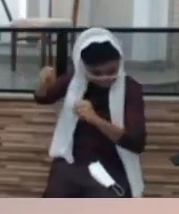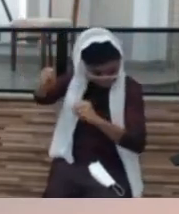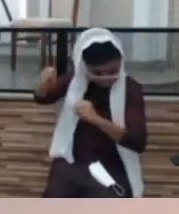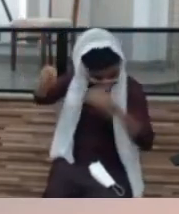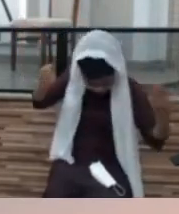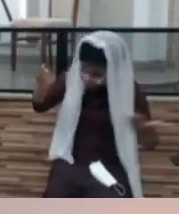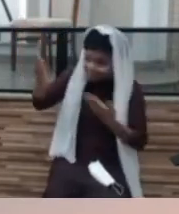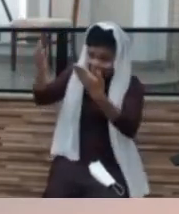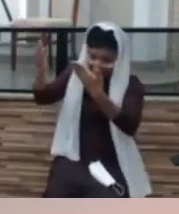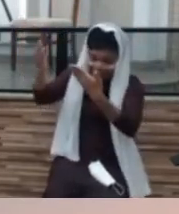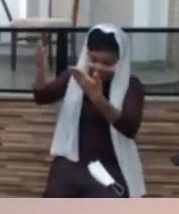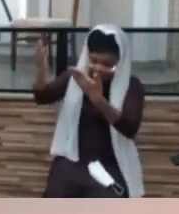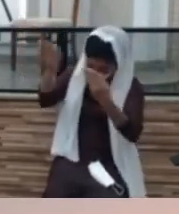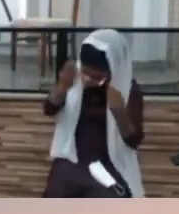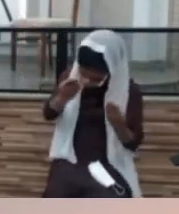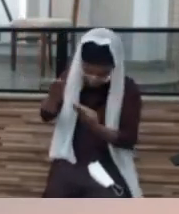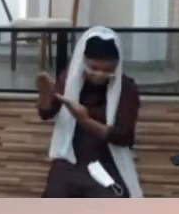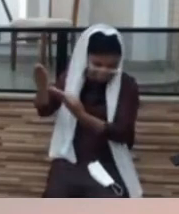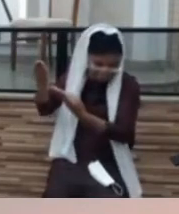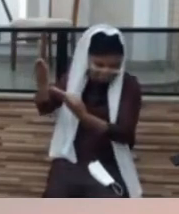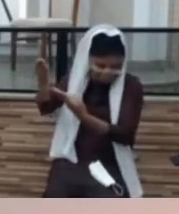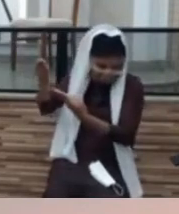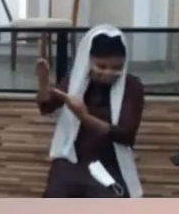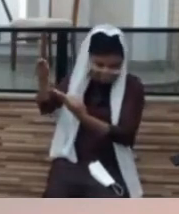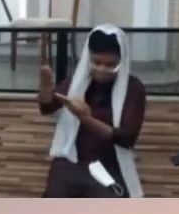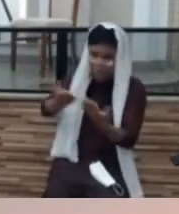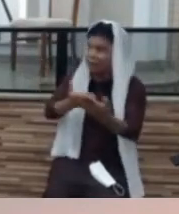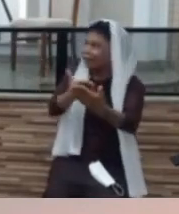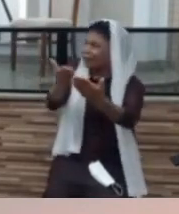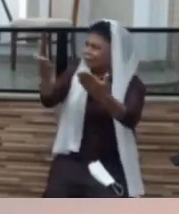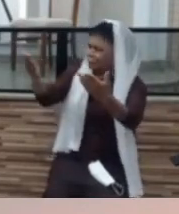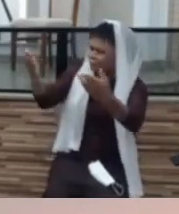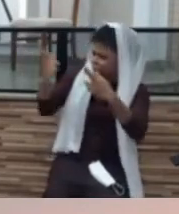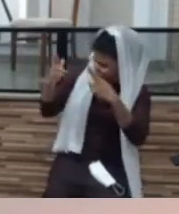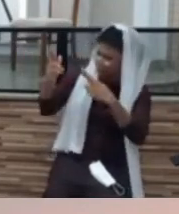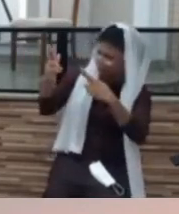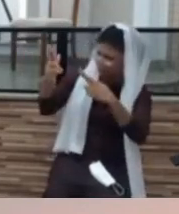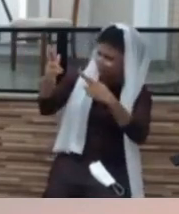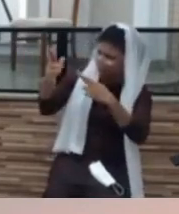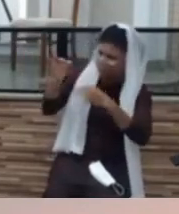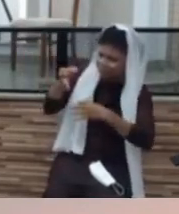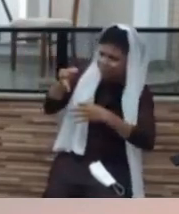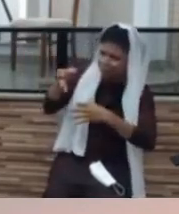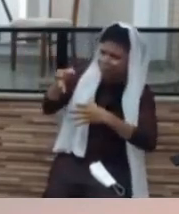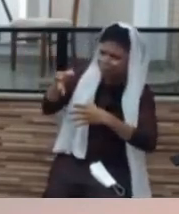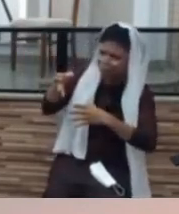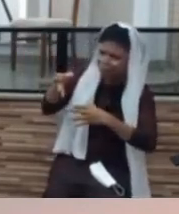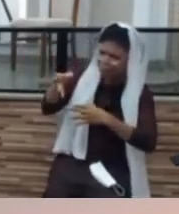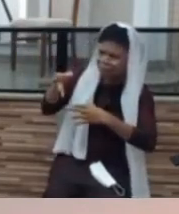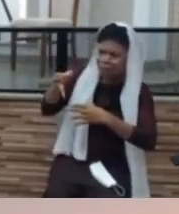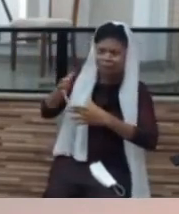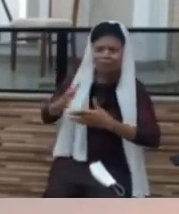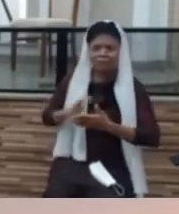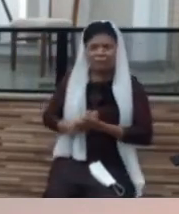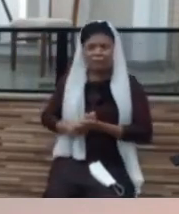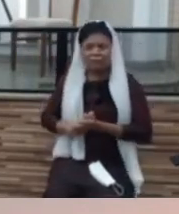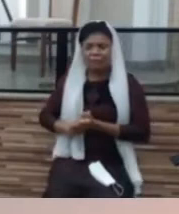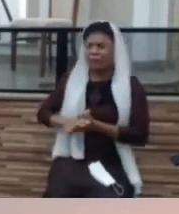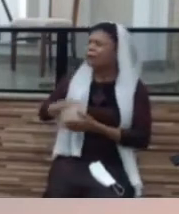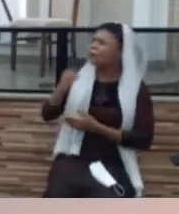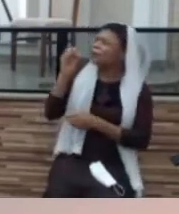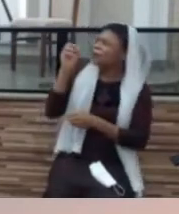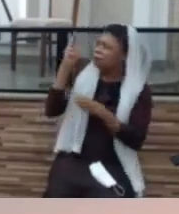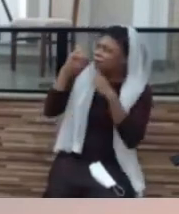Senhor. Essa não é a nossa esperança, irmãos? Apesar de toda a tribulação, nós não temos esperança de que amanhã vai ser